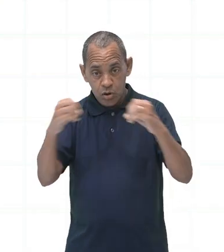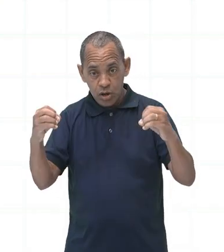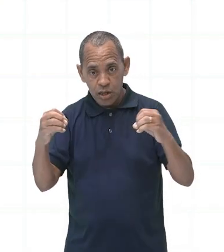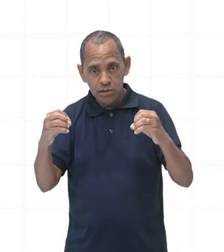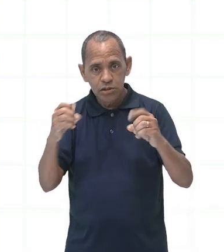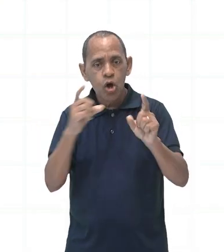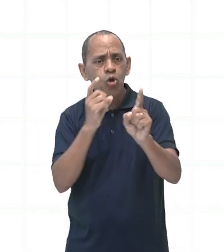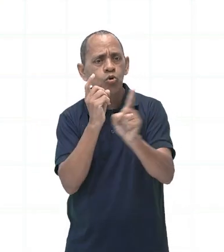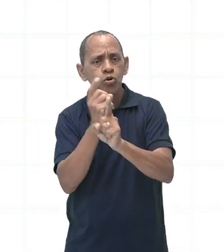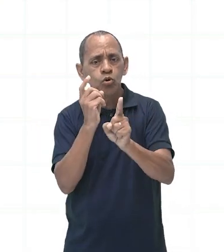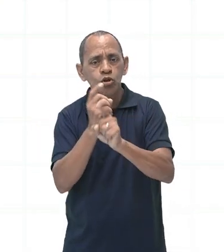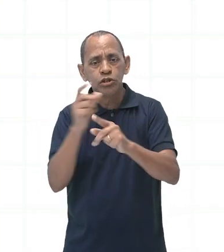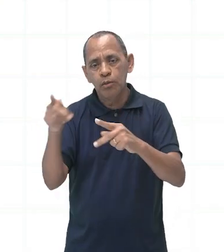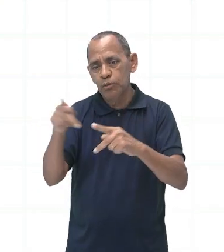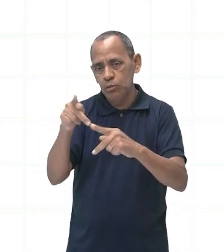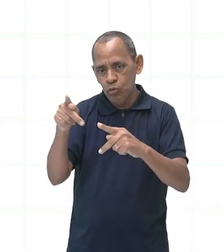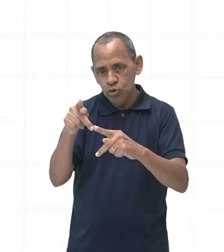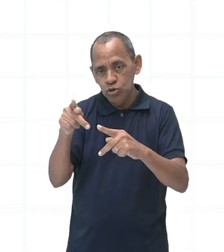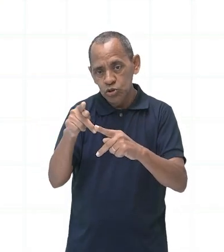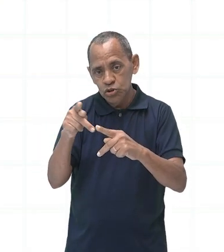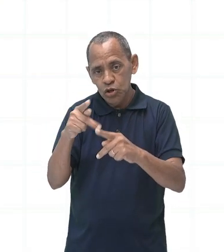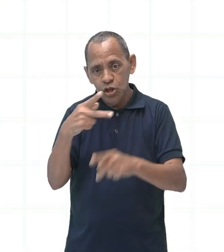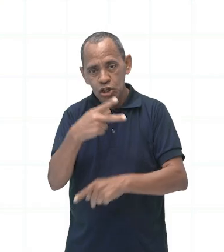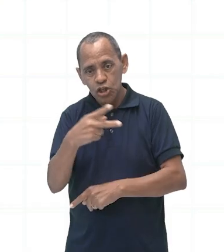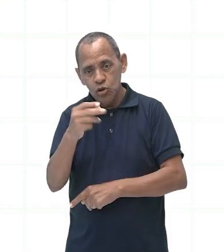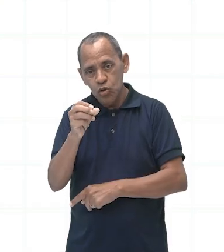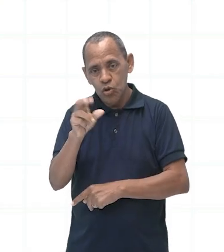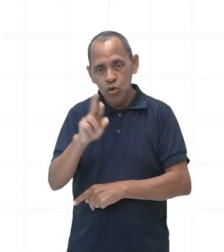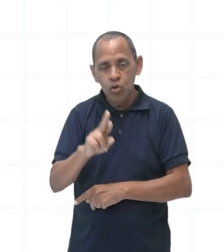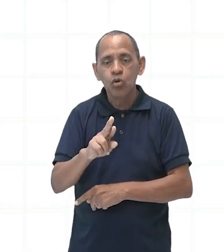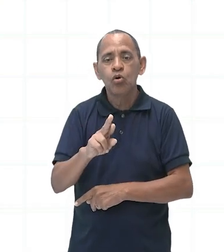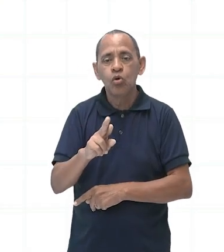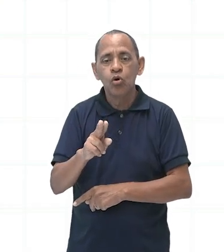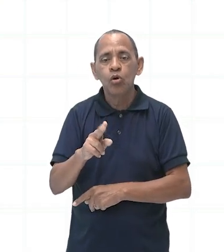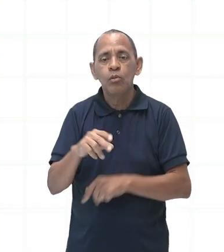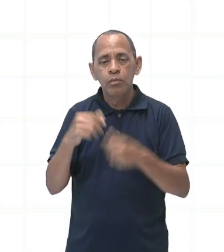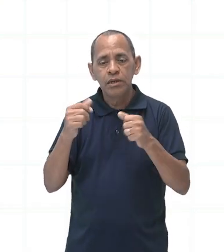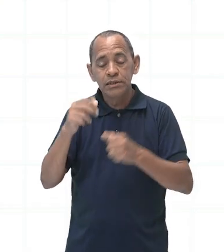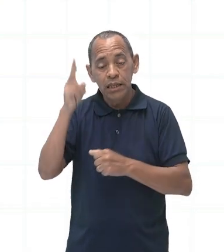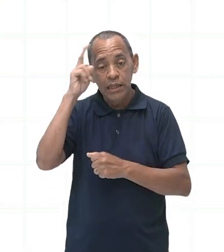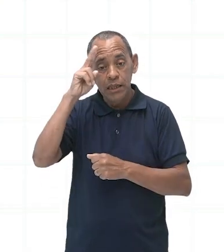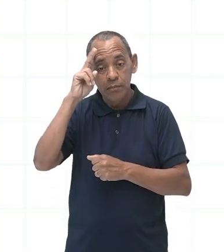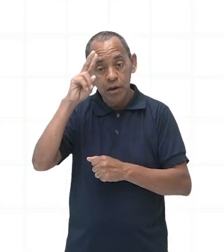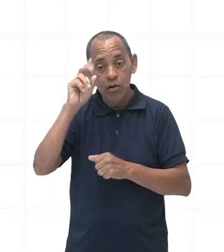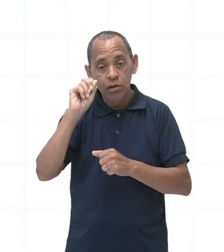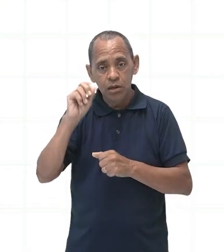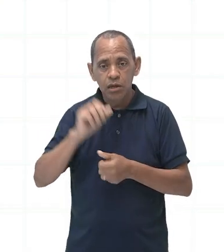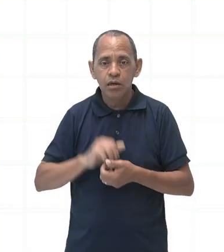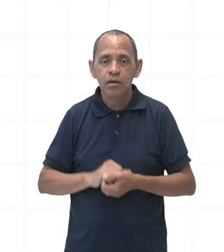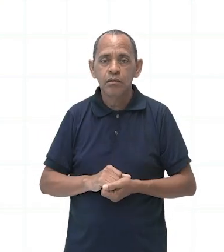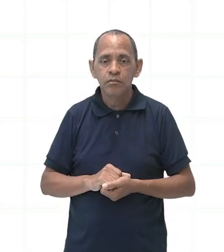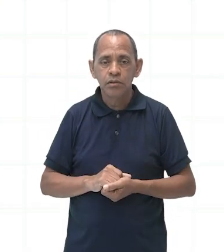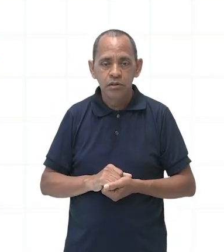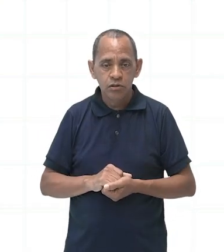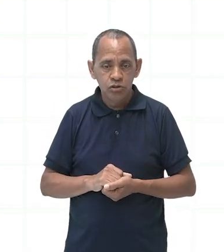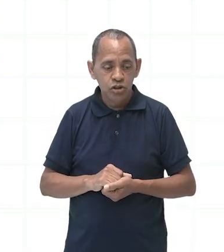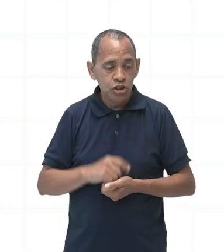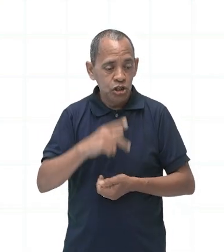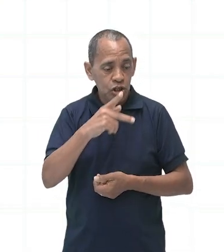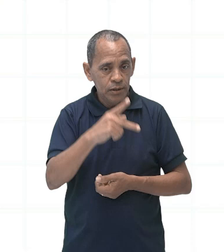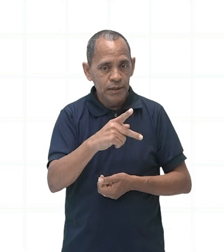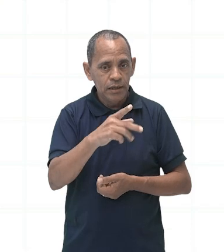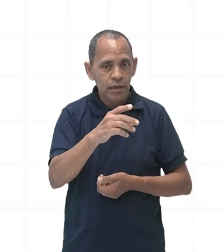não encontrar, não enxergar, vamos dizer assim, a preposição por, o que que você vai fazer? Ora, lembrar